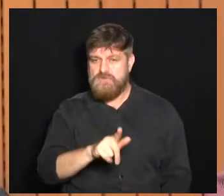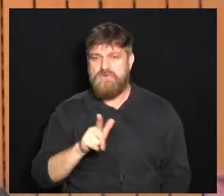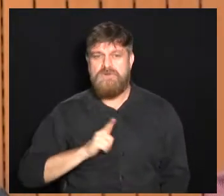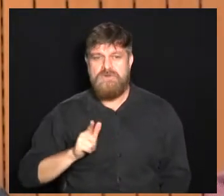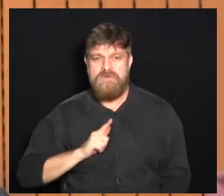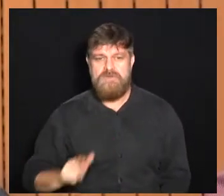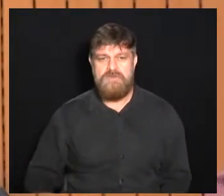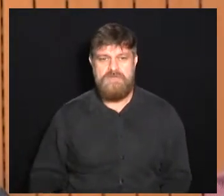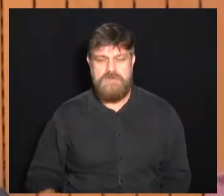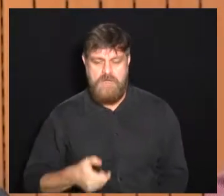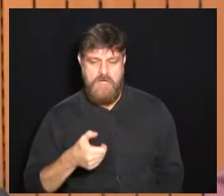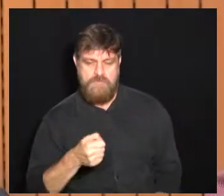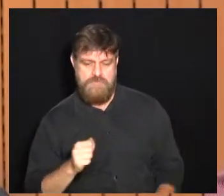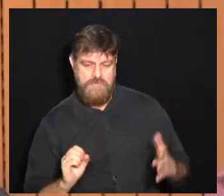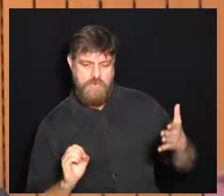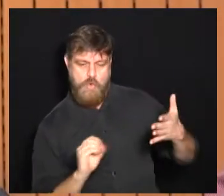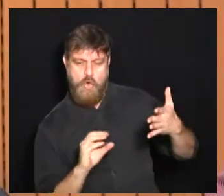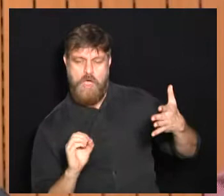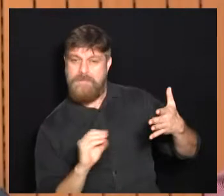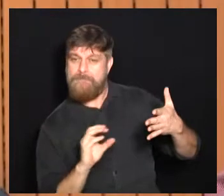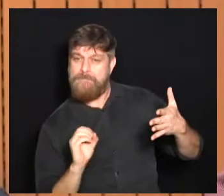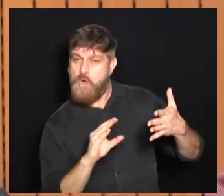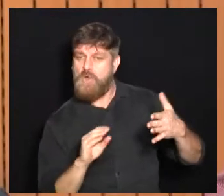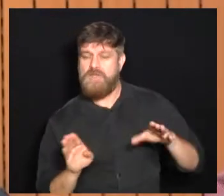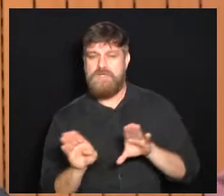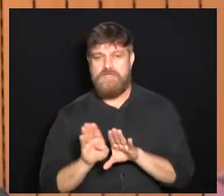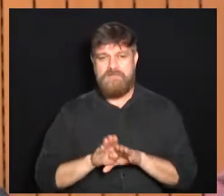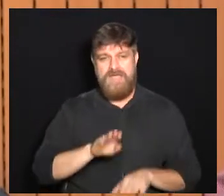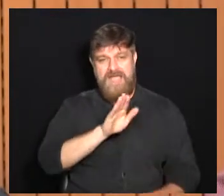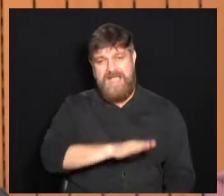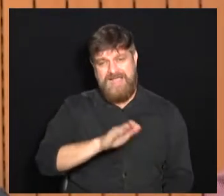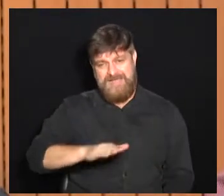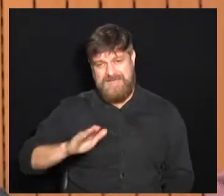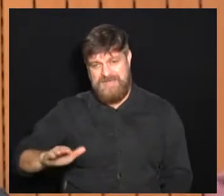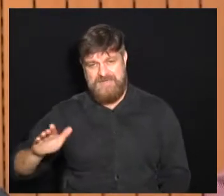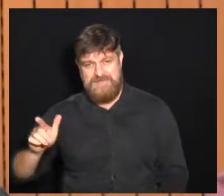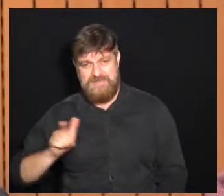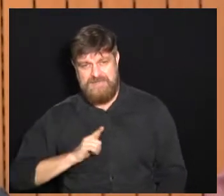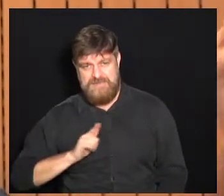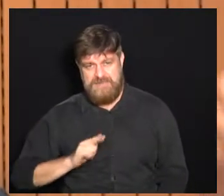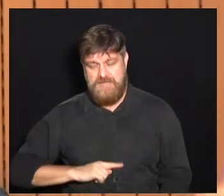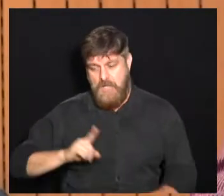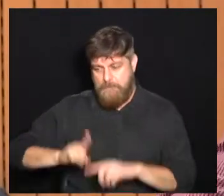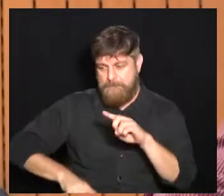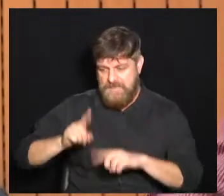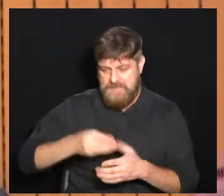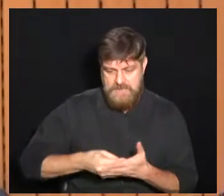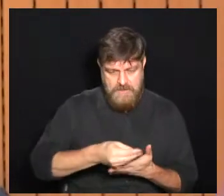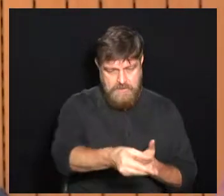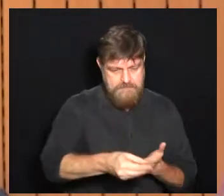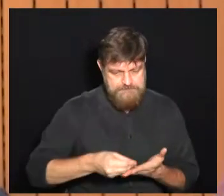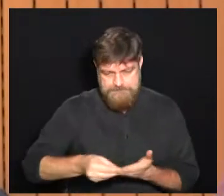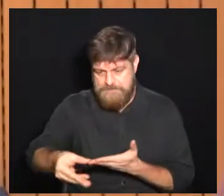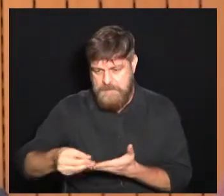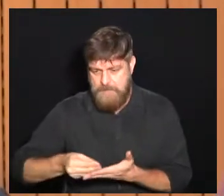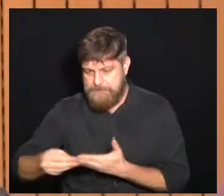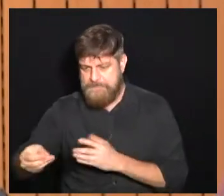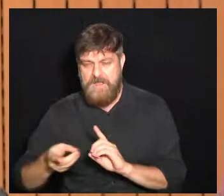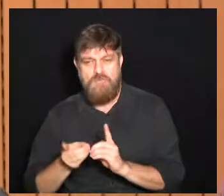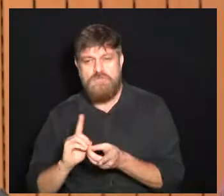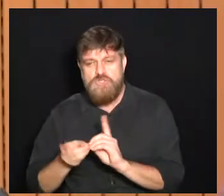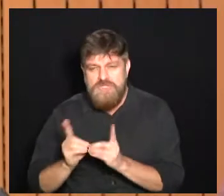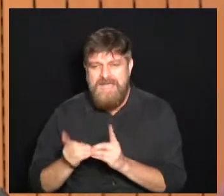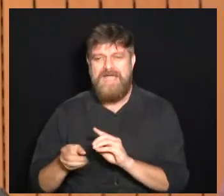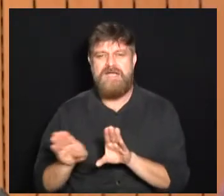um Chromebook. As crianças estão recebendo o material didático,